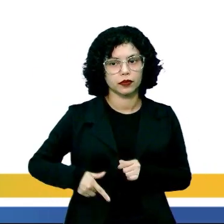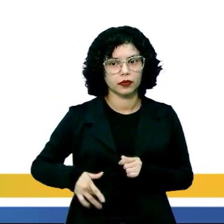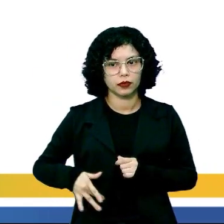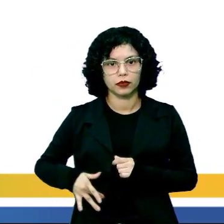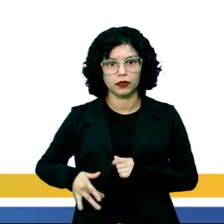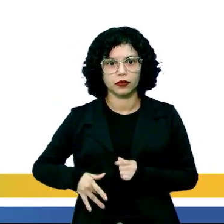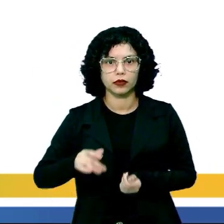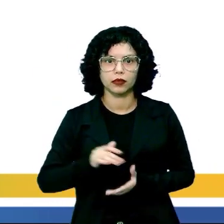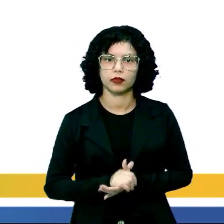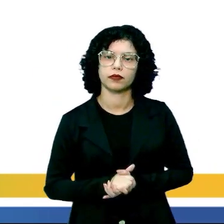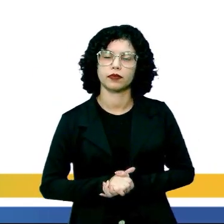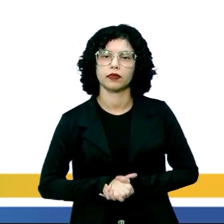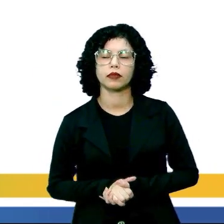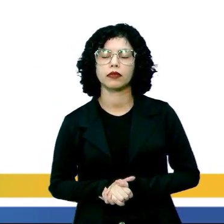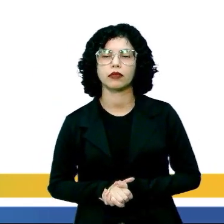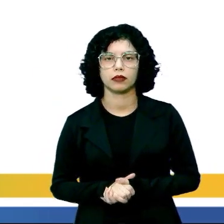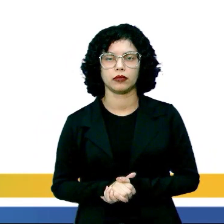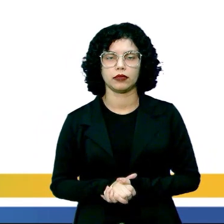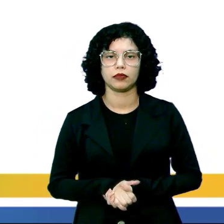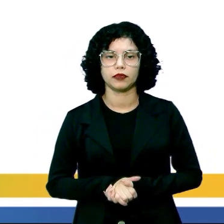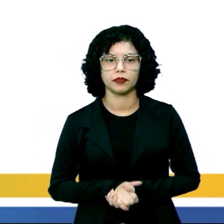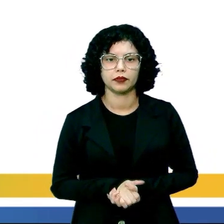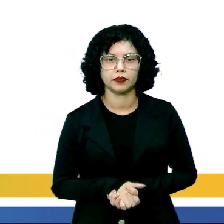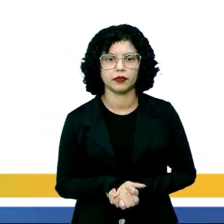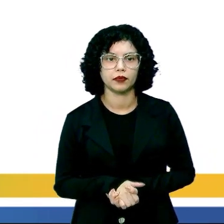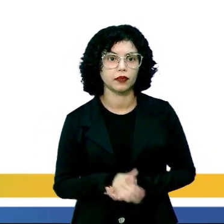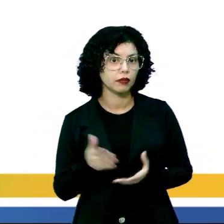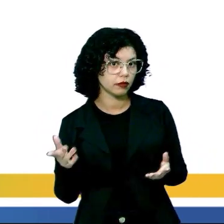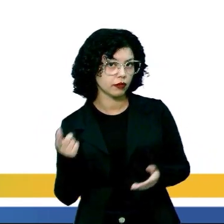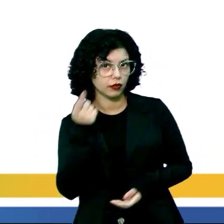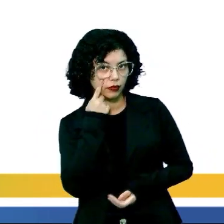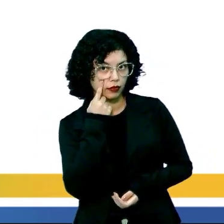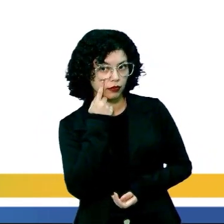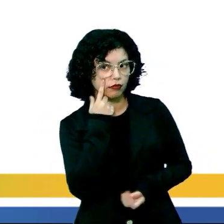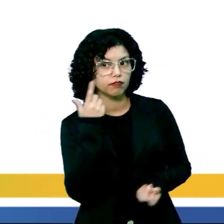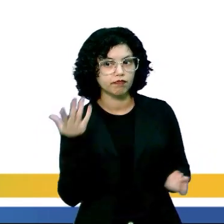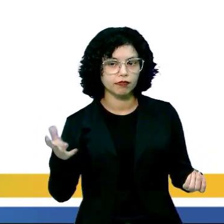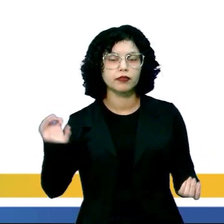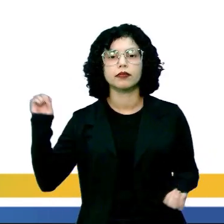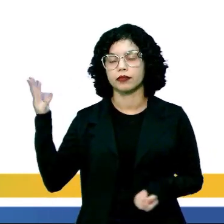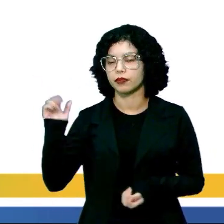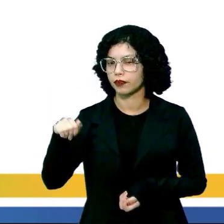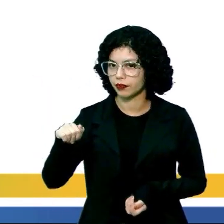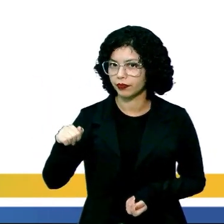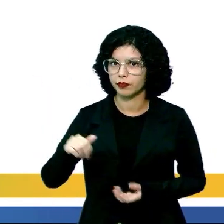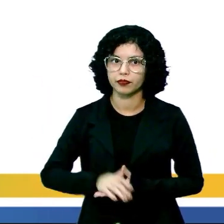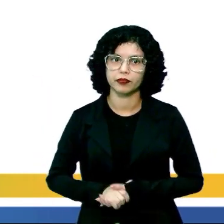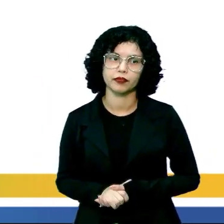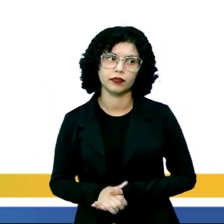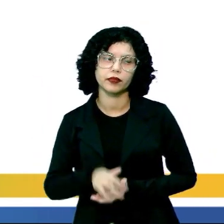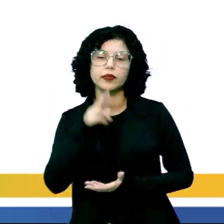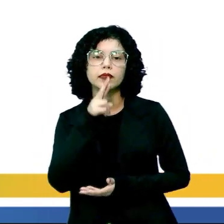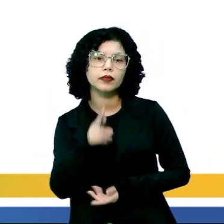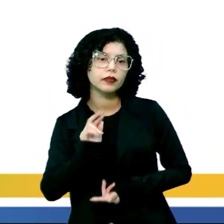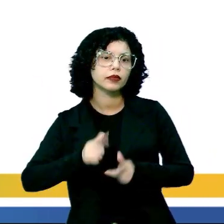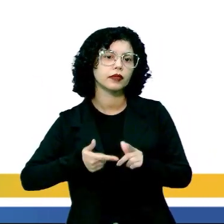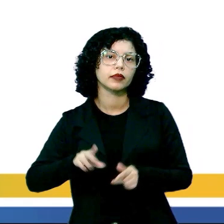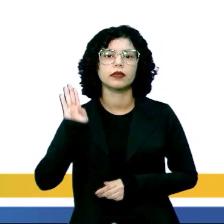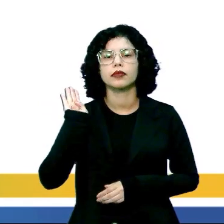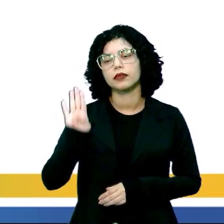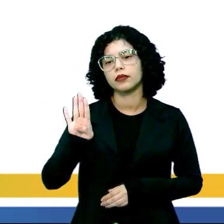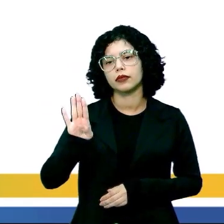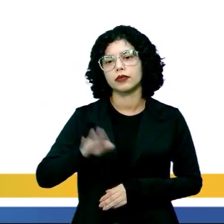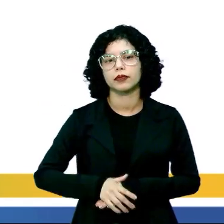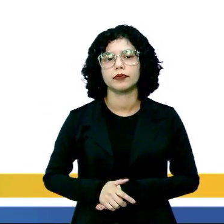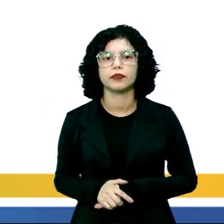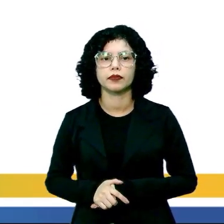no tubo digestório e glândulas anexas? Opa, acontece sim, né, pessoal? Então, a nossa alternativa correta de cara